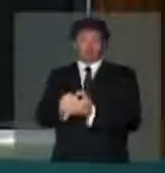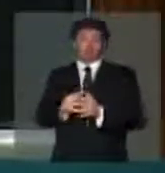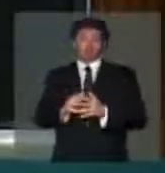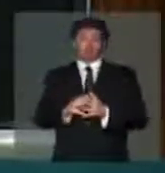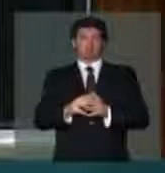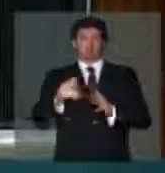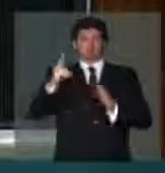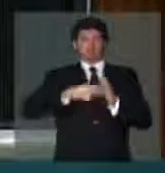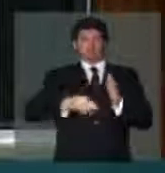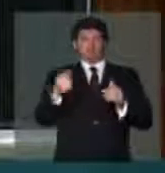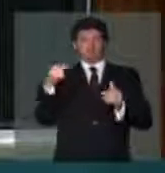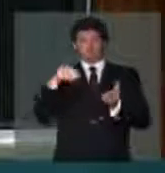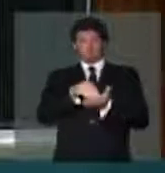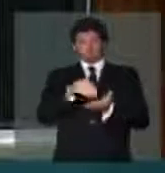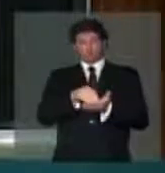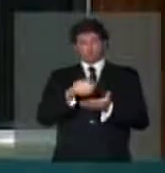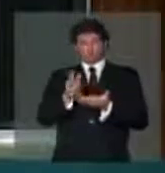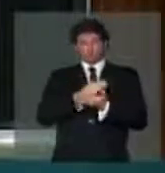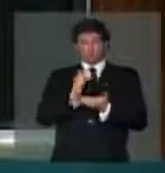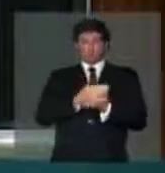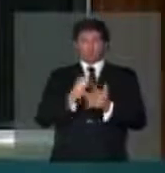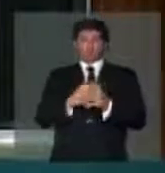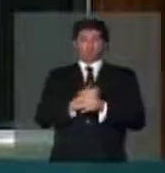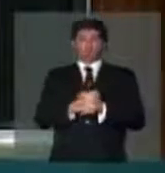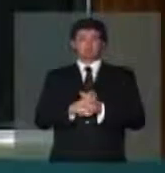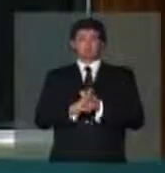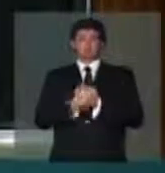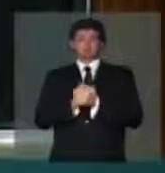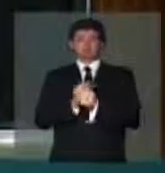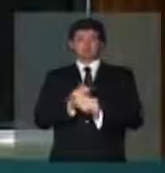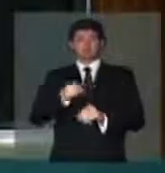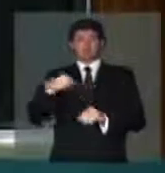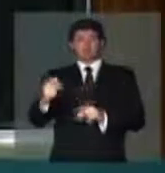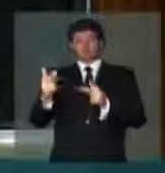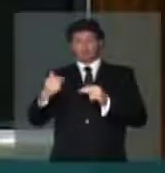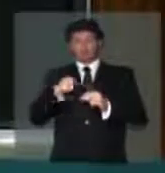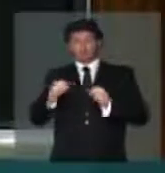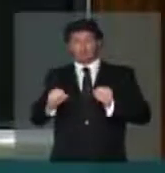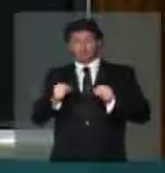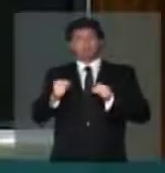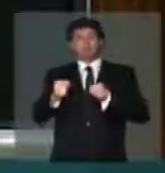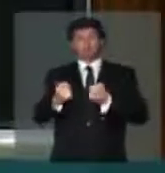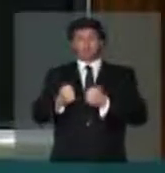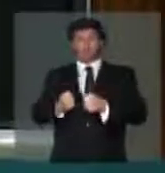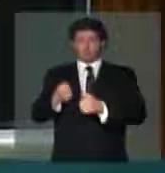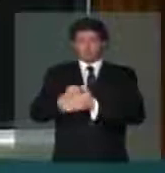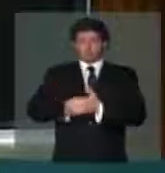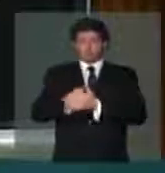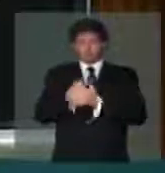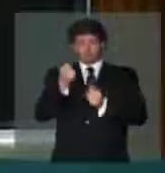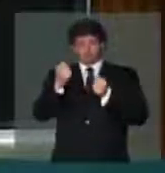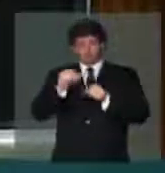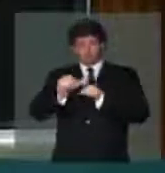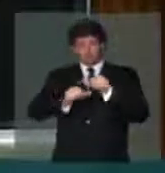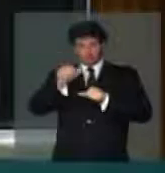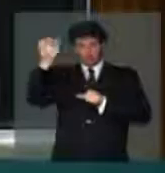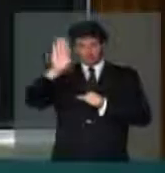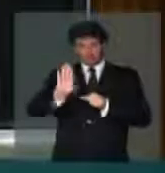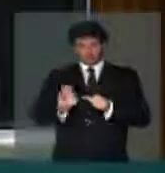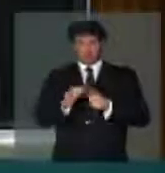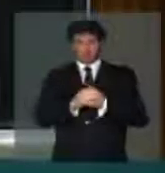uma leitura da última página. Quem como eu, que se engajou na luta por mudanças no